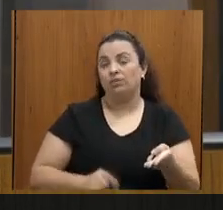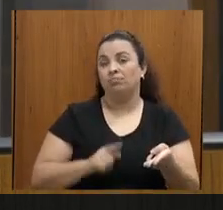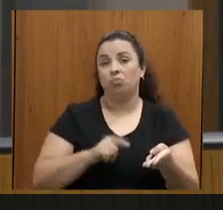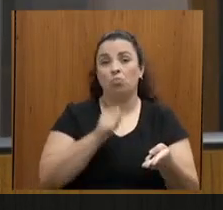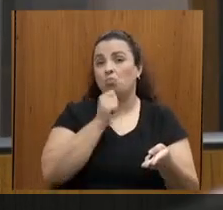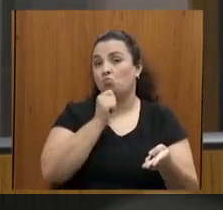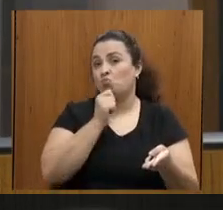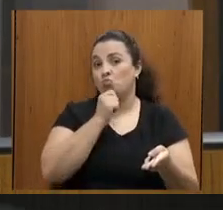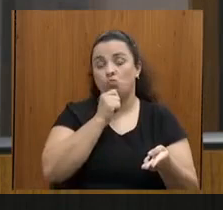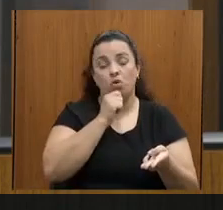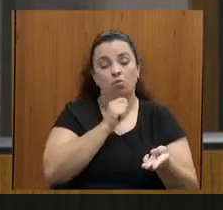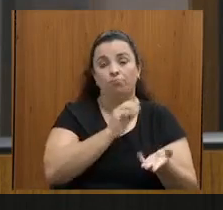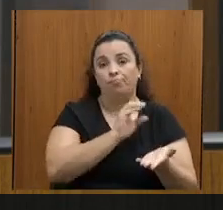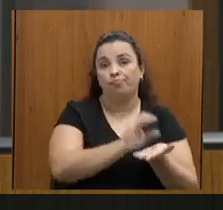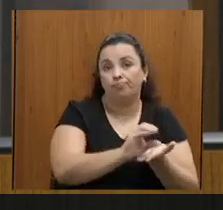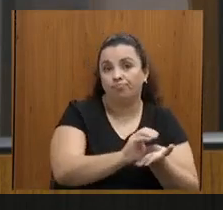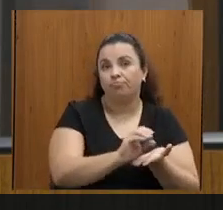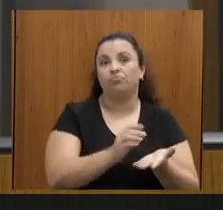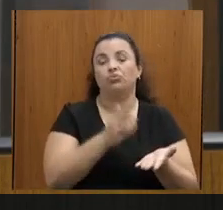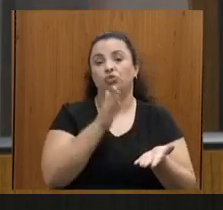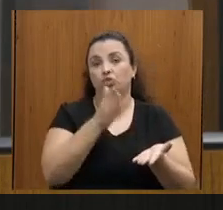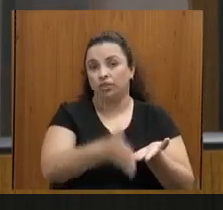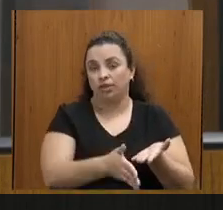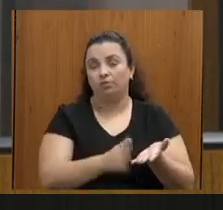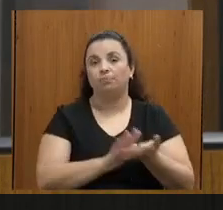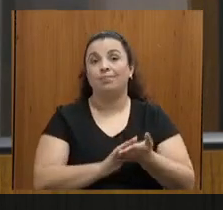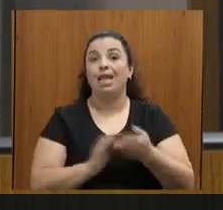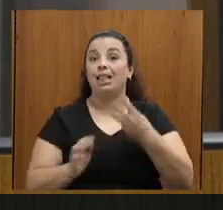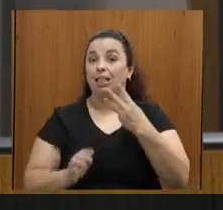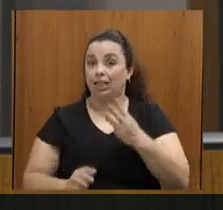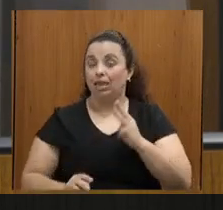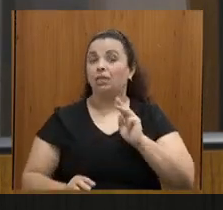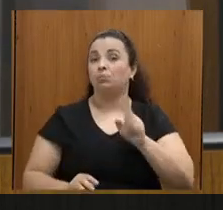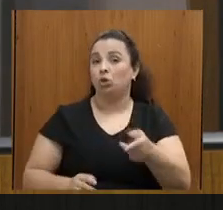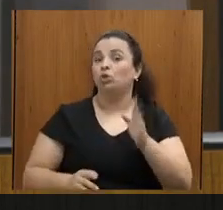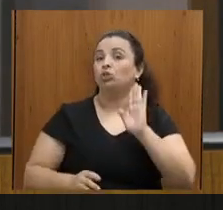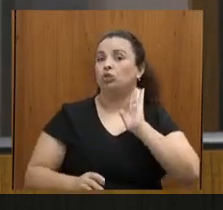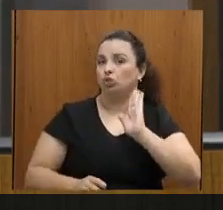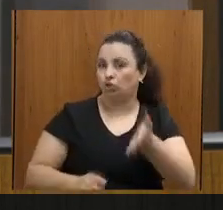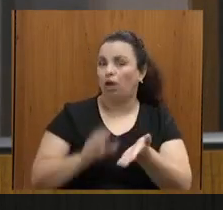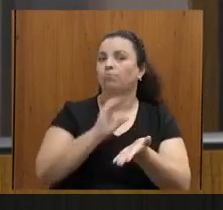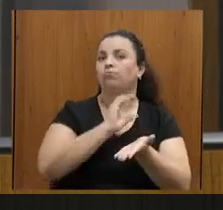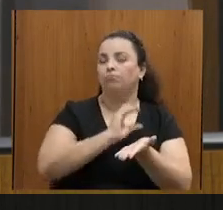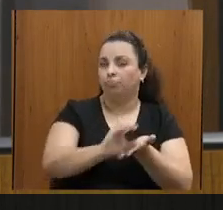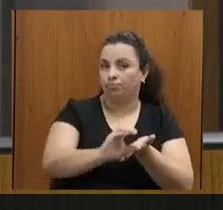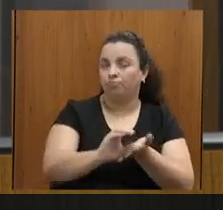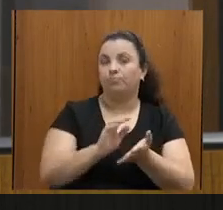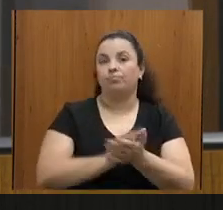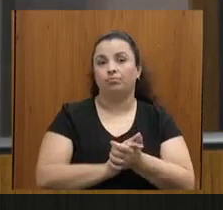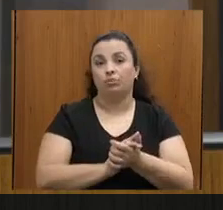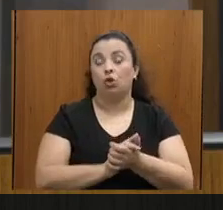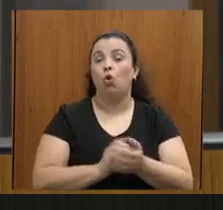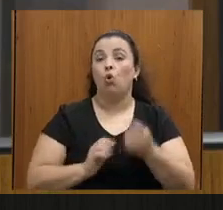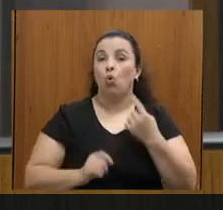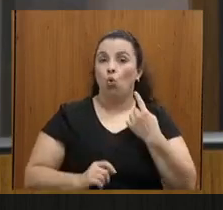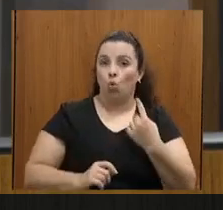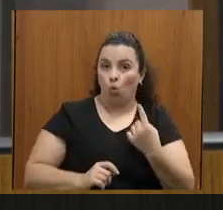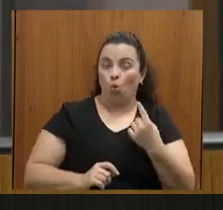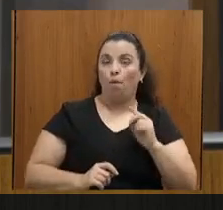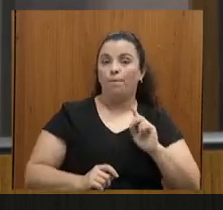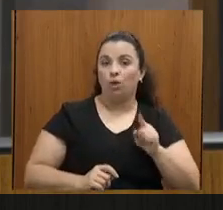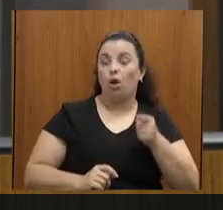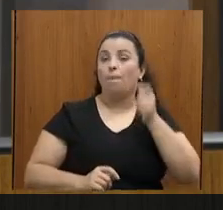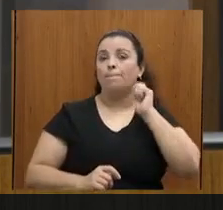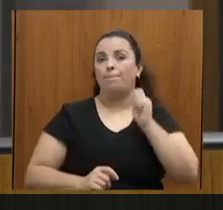ainda, 3 milhões foram empenhados, desses 3 milhões, 1 milhão e 700 é que foi